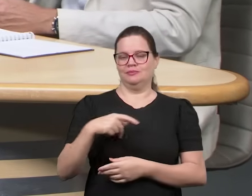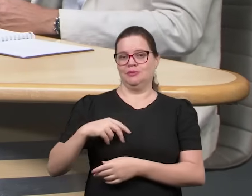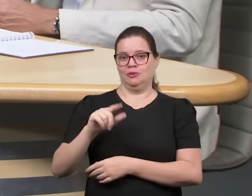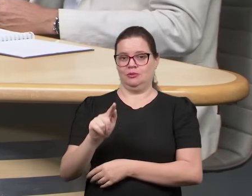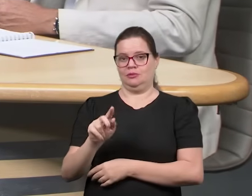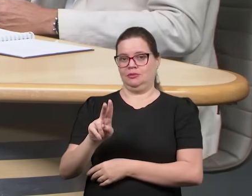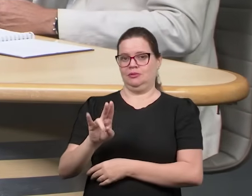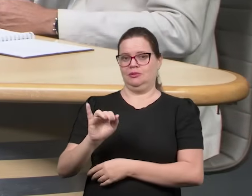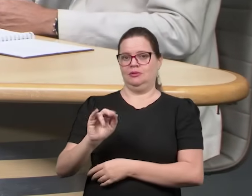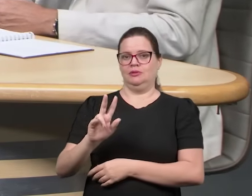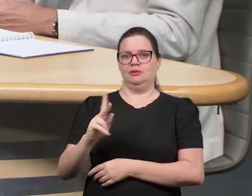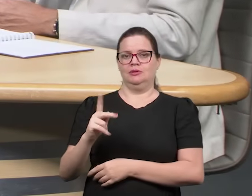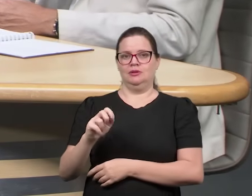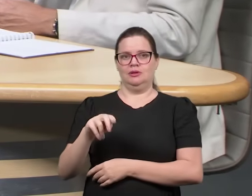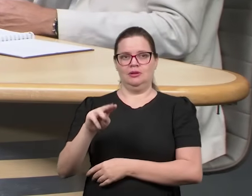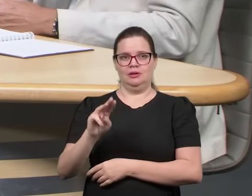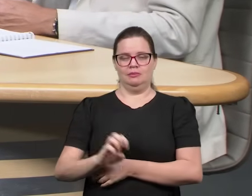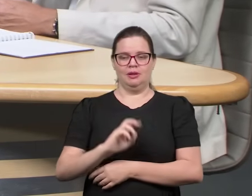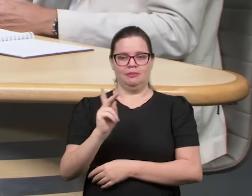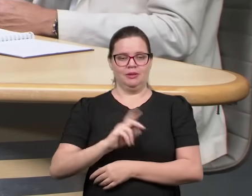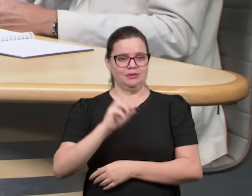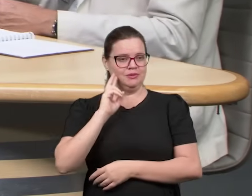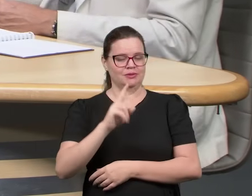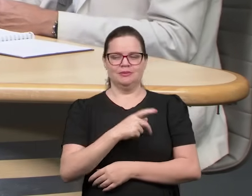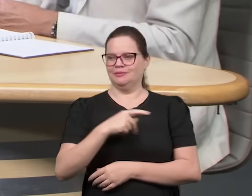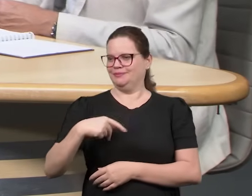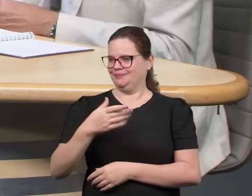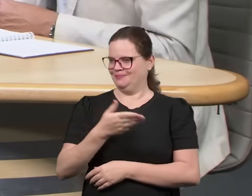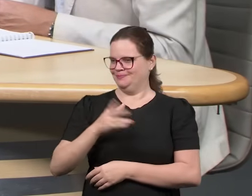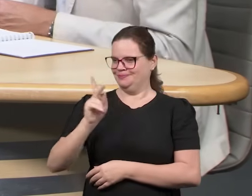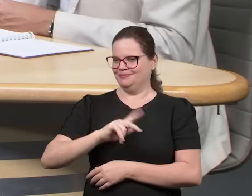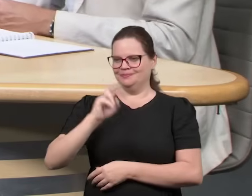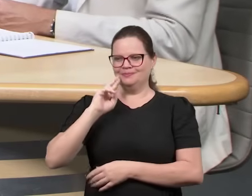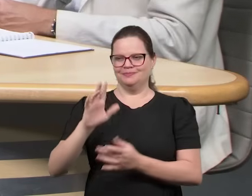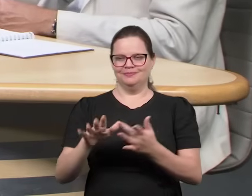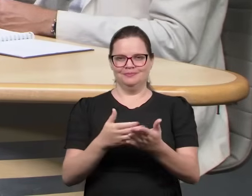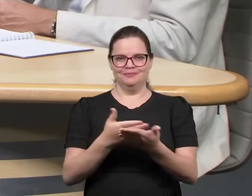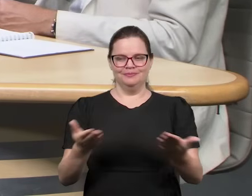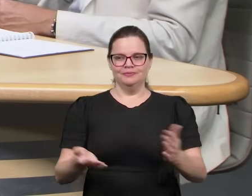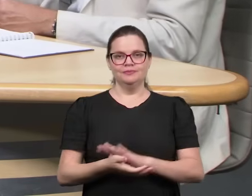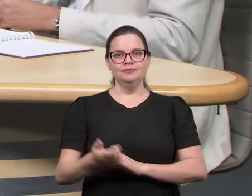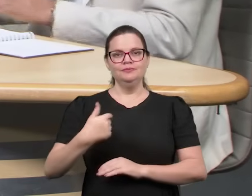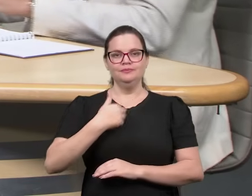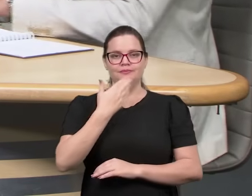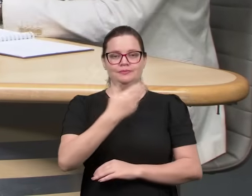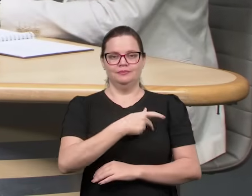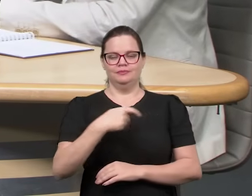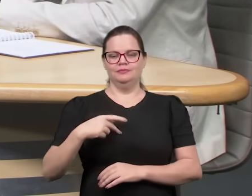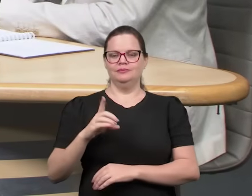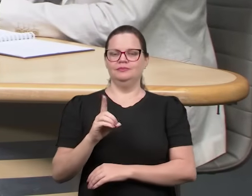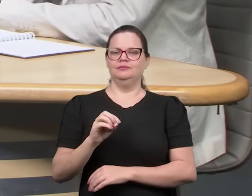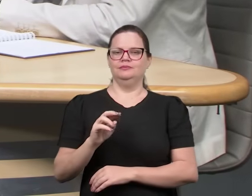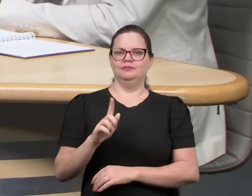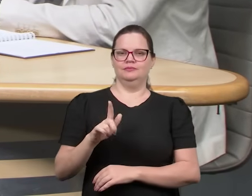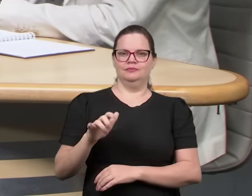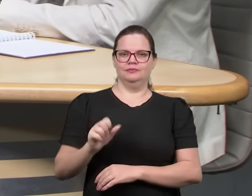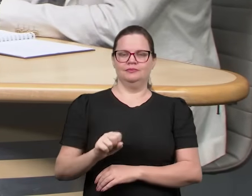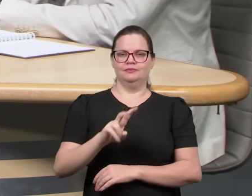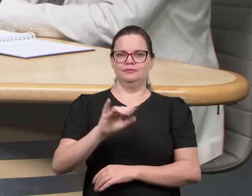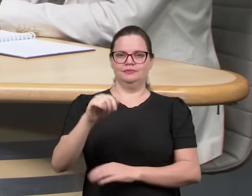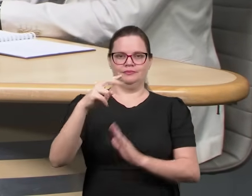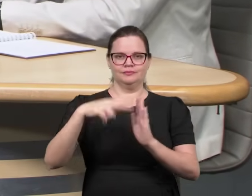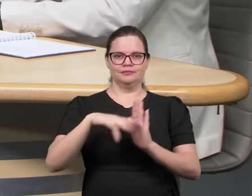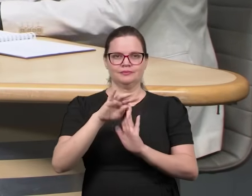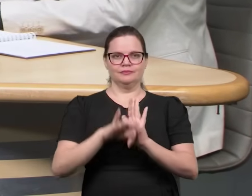Paz do Senhor, paz do Senhor a todos. Senhor, Douglas, pastor Marcelo, todos que estão conosco assistindo. Eu vou pedir ao pastor Douglas que possa ler o texto